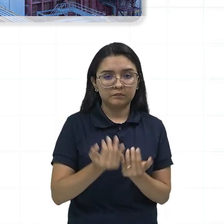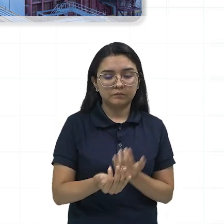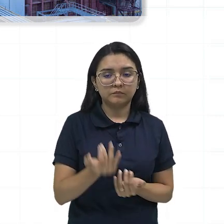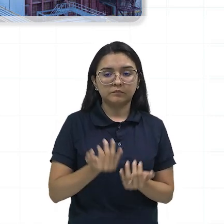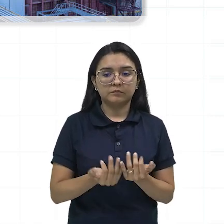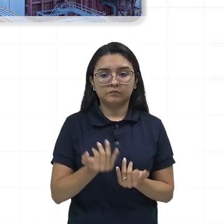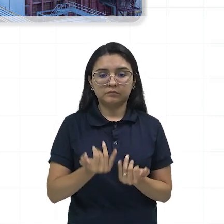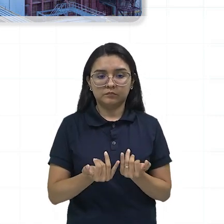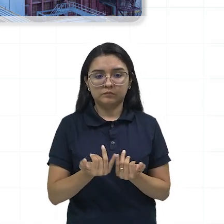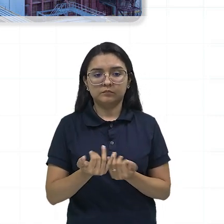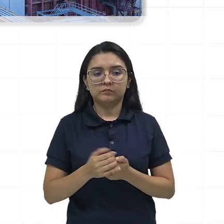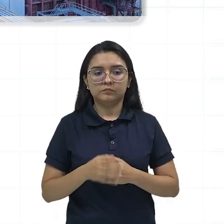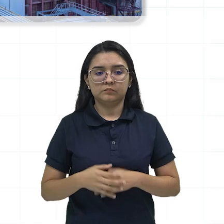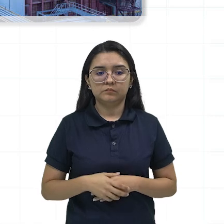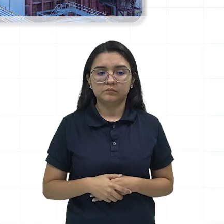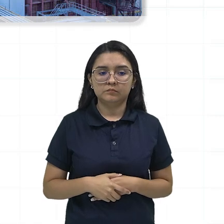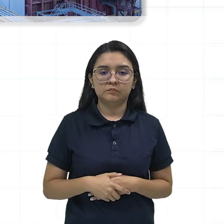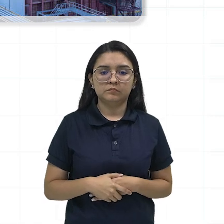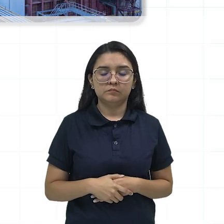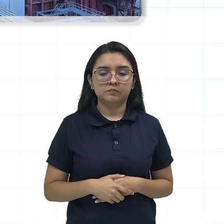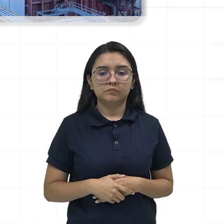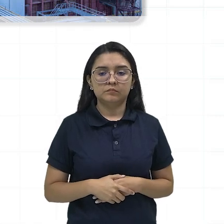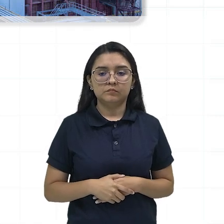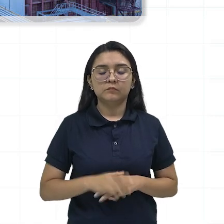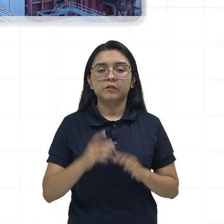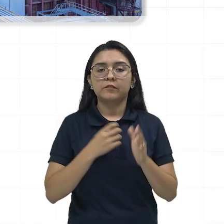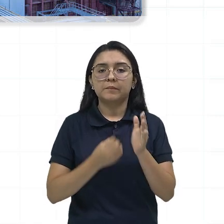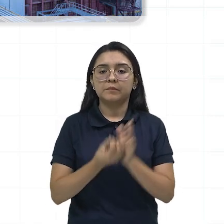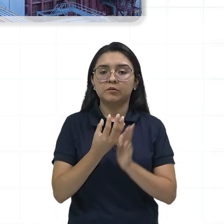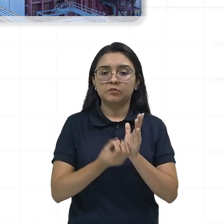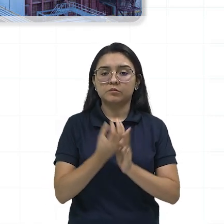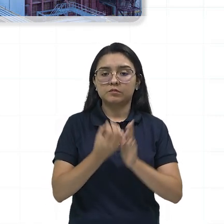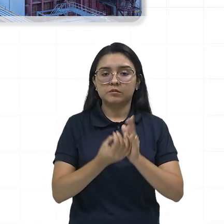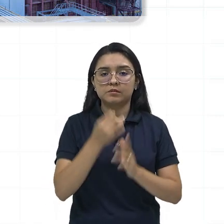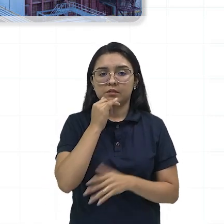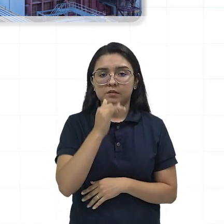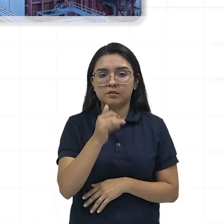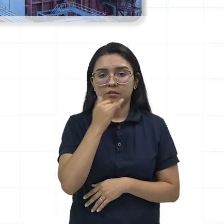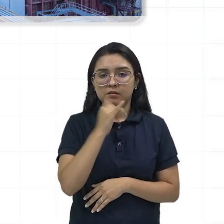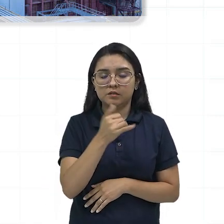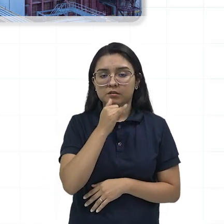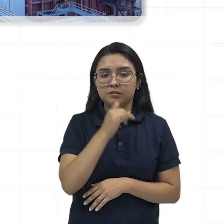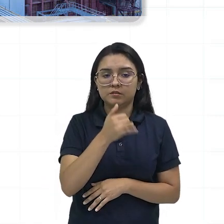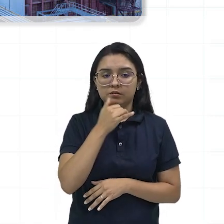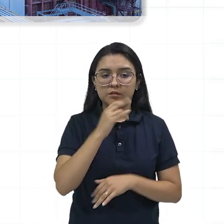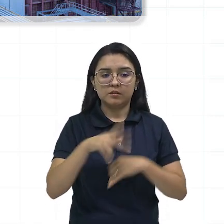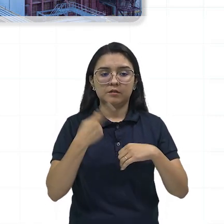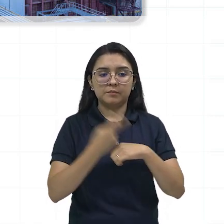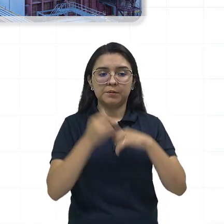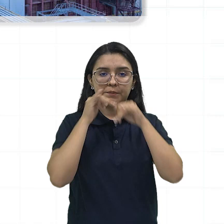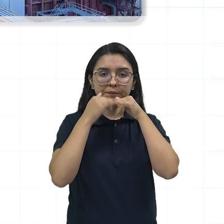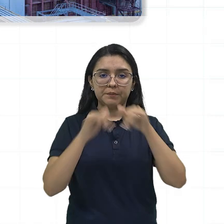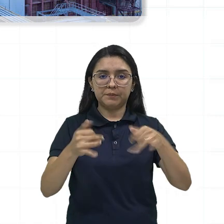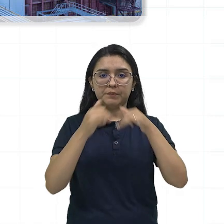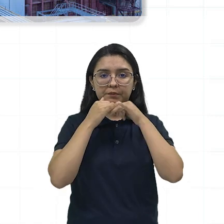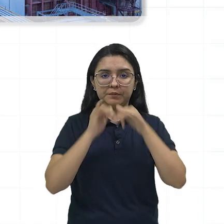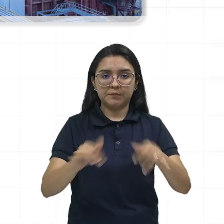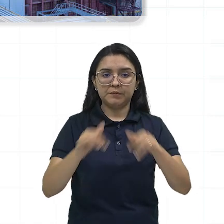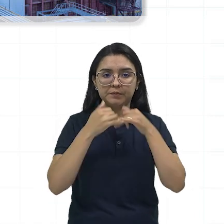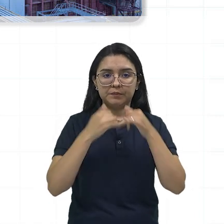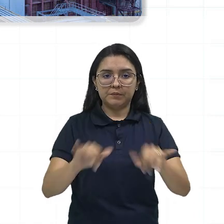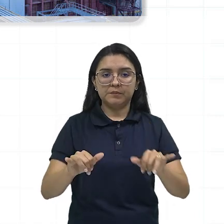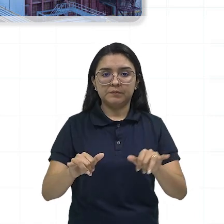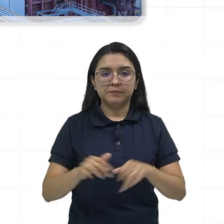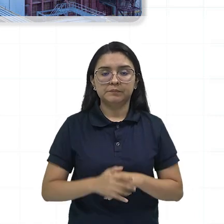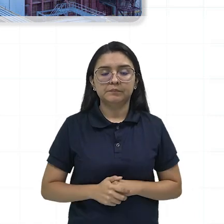combustíveis fósseis, que vai gerar energia elétrica que será distribuída aí para